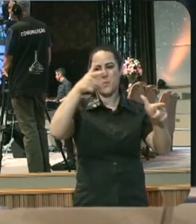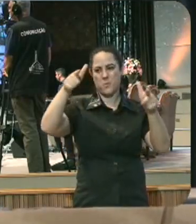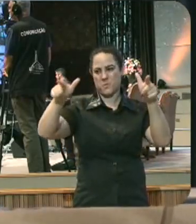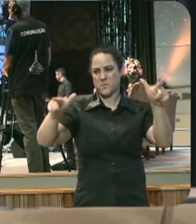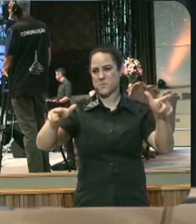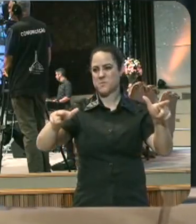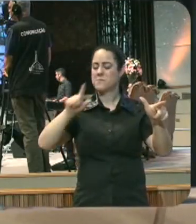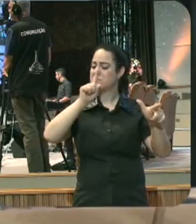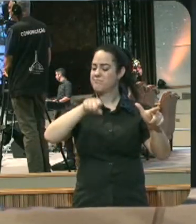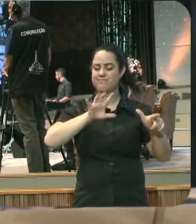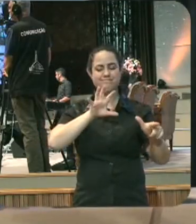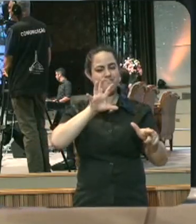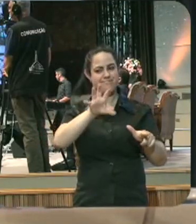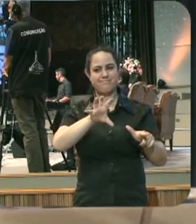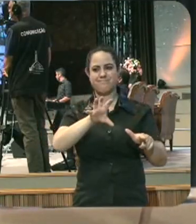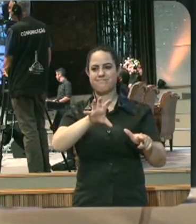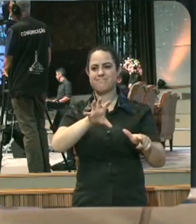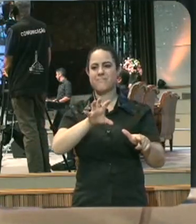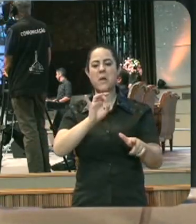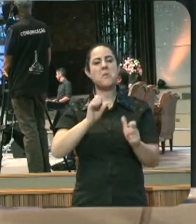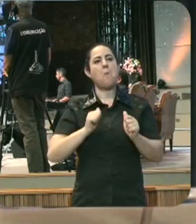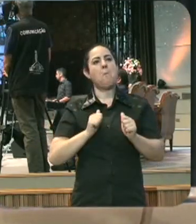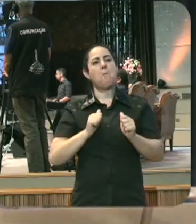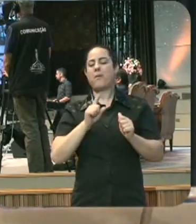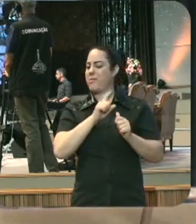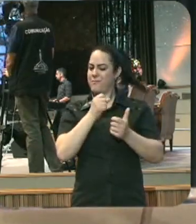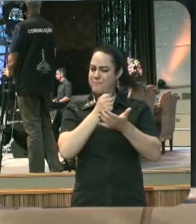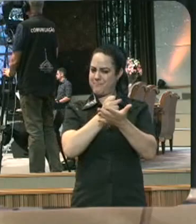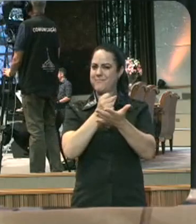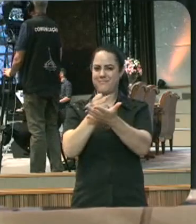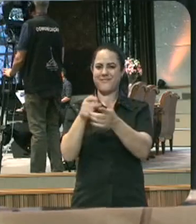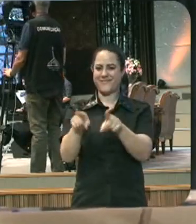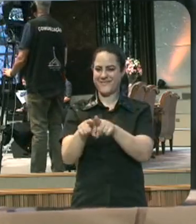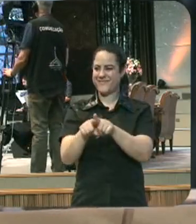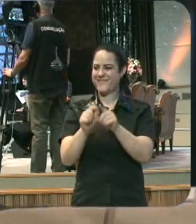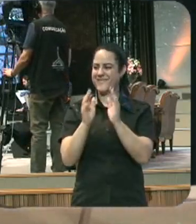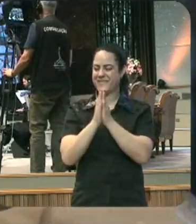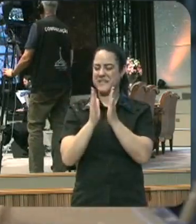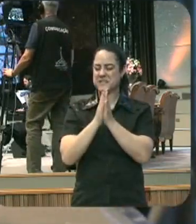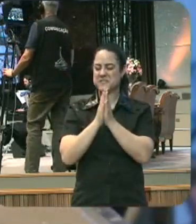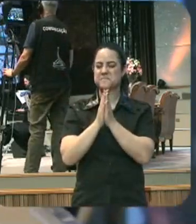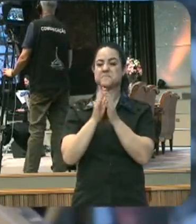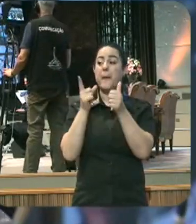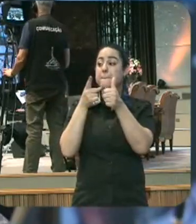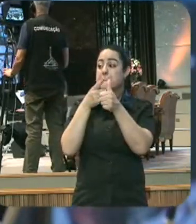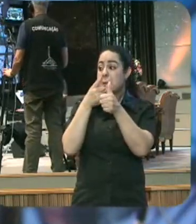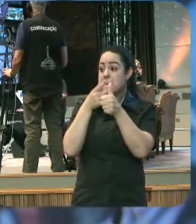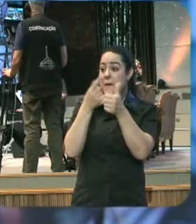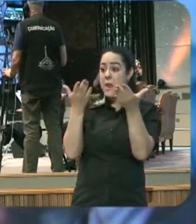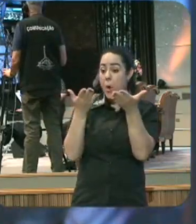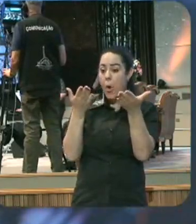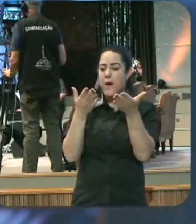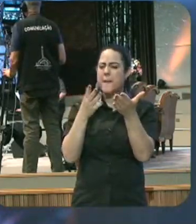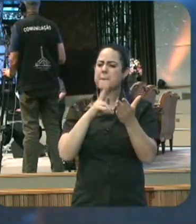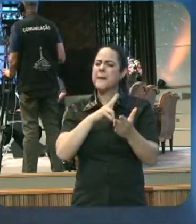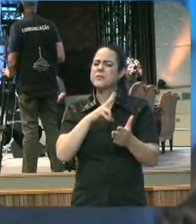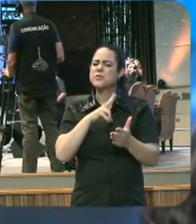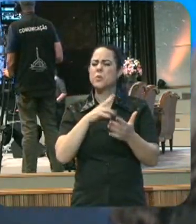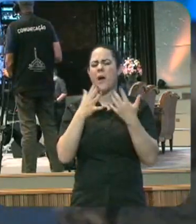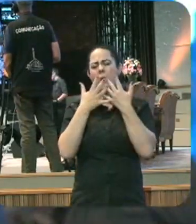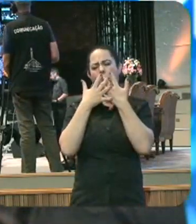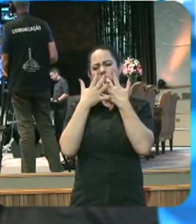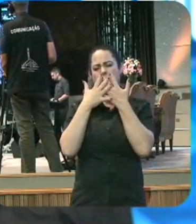E essa é a dinâmica do reino de Deus, tá bom? Então vamos orar? Então, primeira parte da oração é a sua